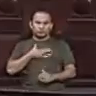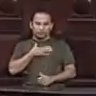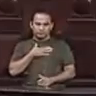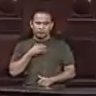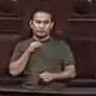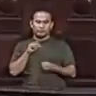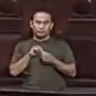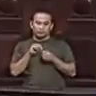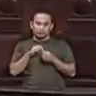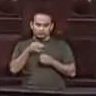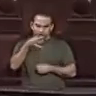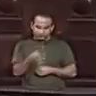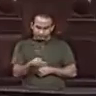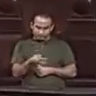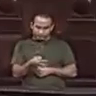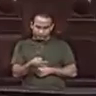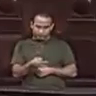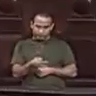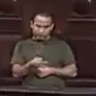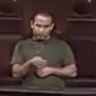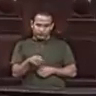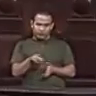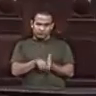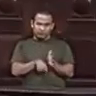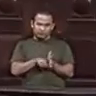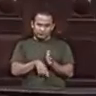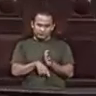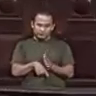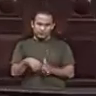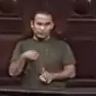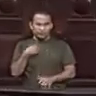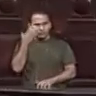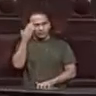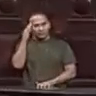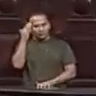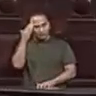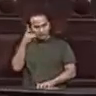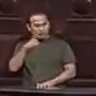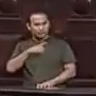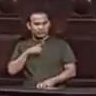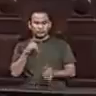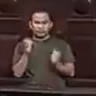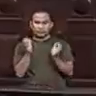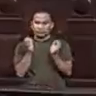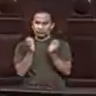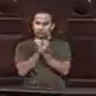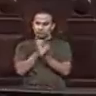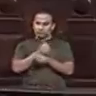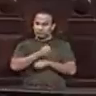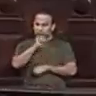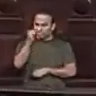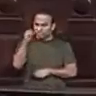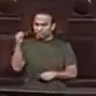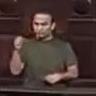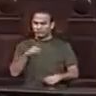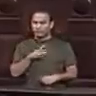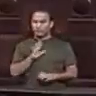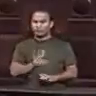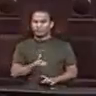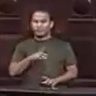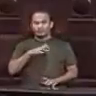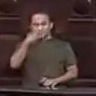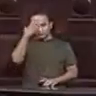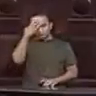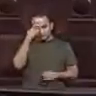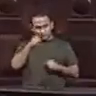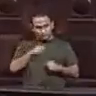cumprido. É o mínimo que se exige. Eu entendo que existam maiorias. Eu entendo qual é a relação de poder nessa